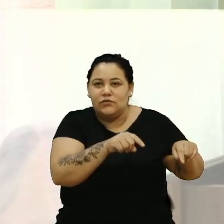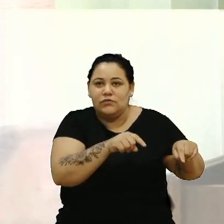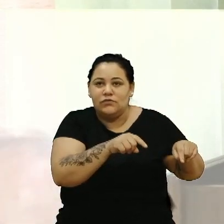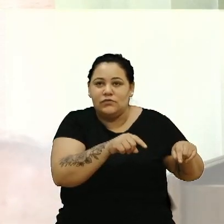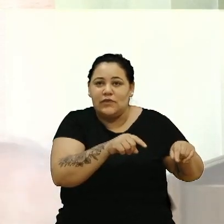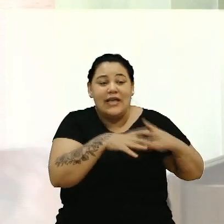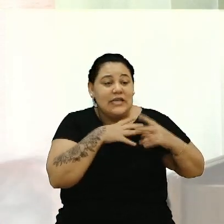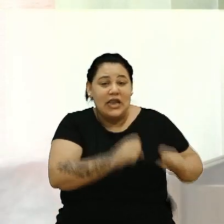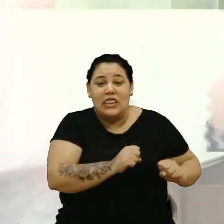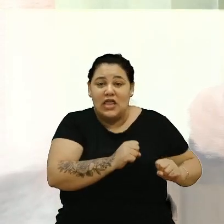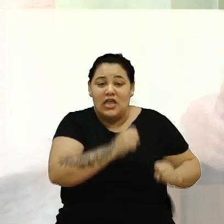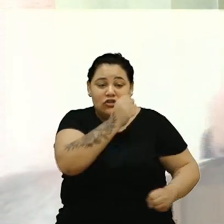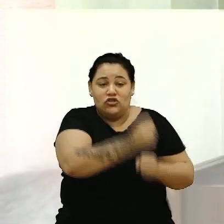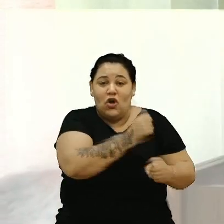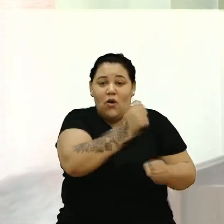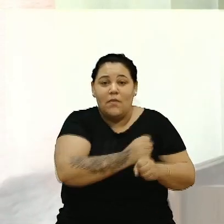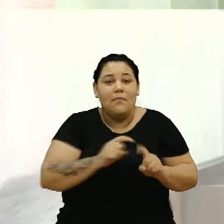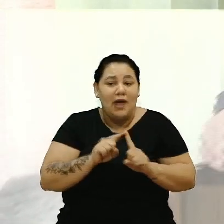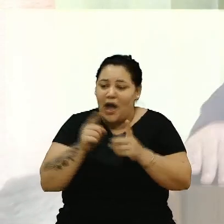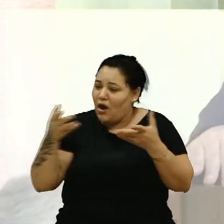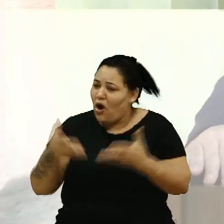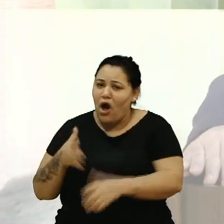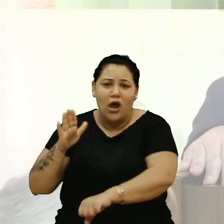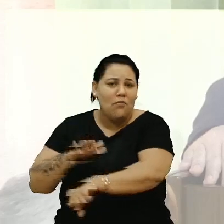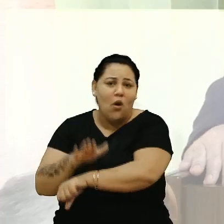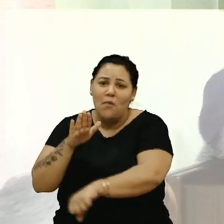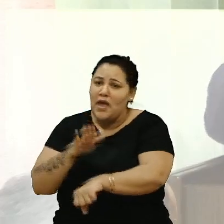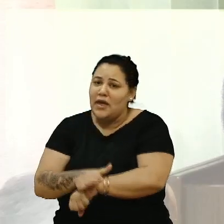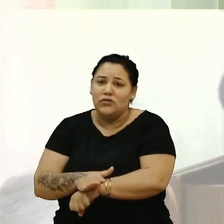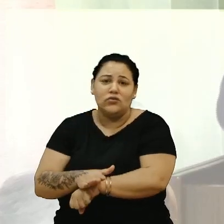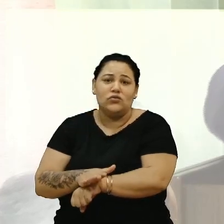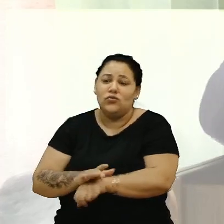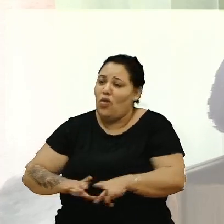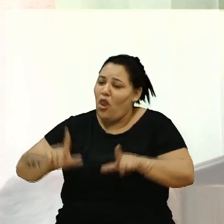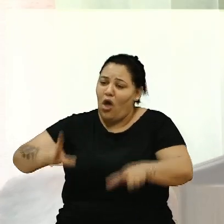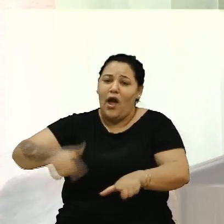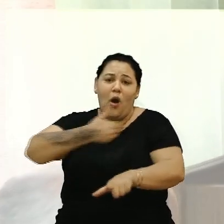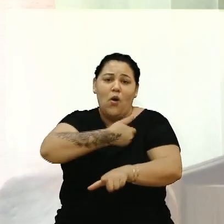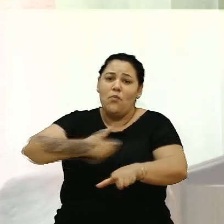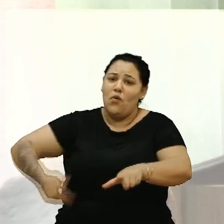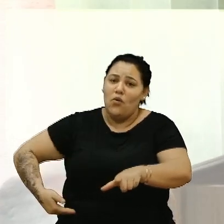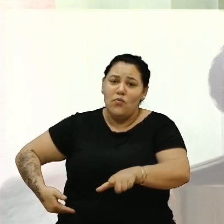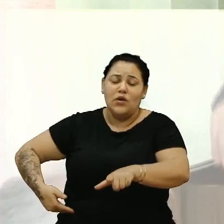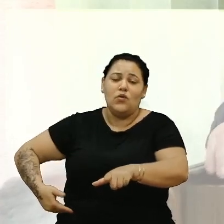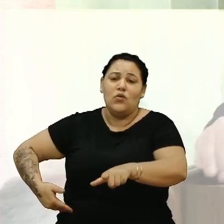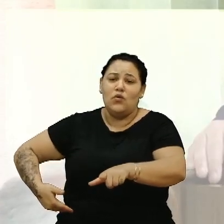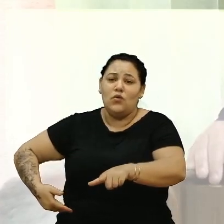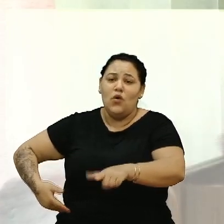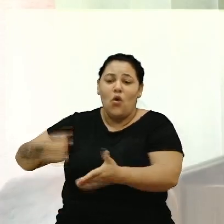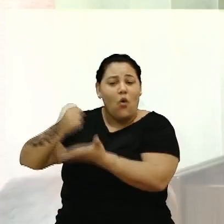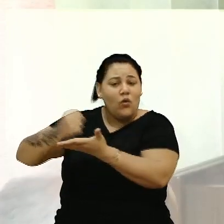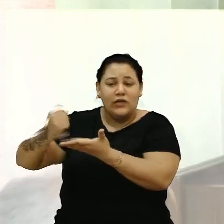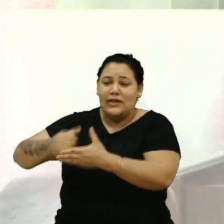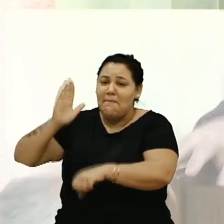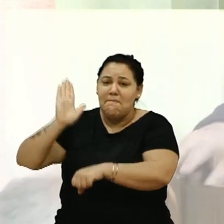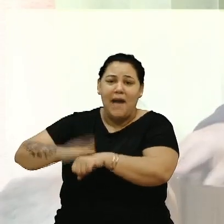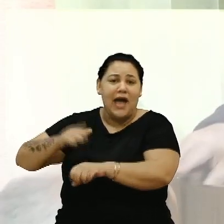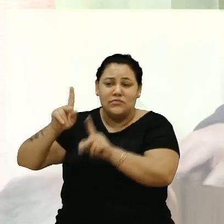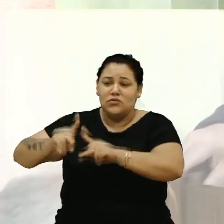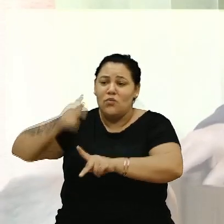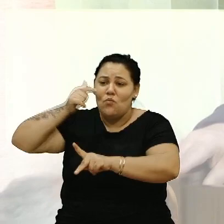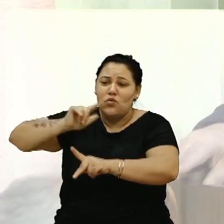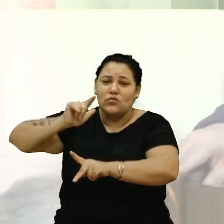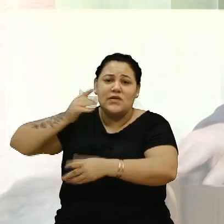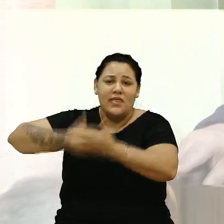o momento realmente da Secretaria de Serviços Públicos, justamente para fazer frente a essas demandas